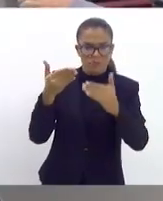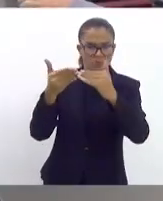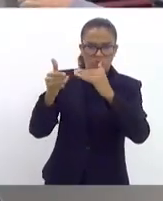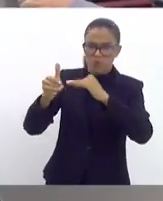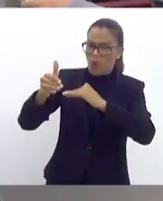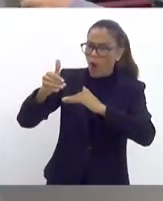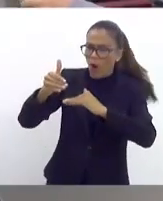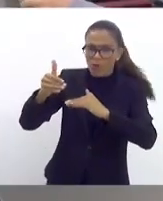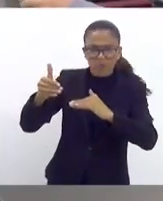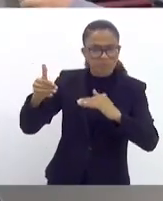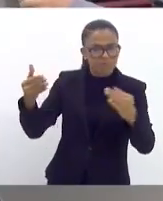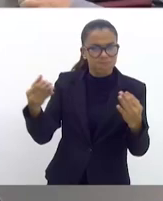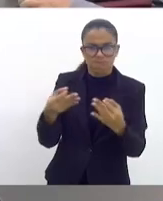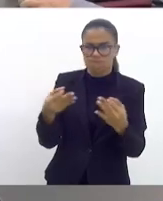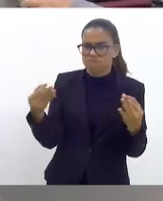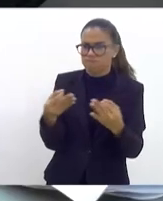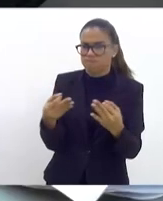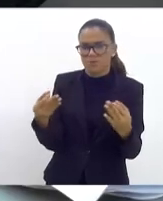profundamente